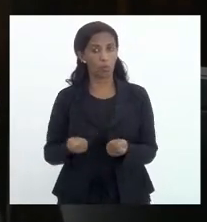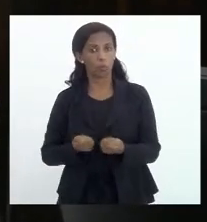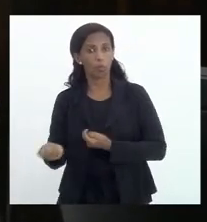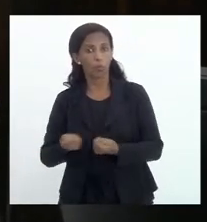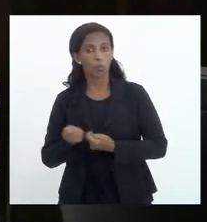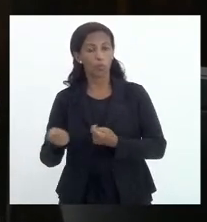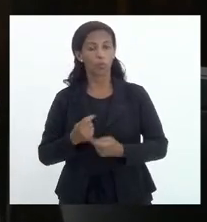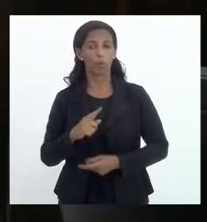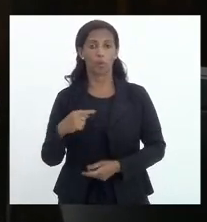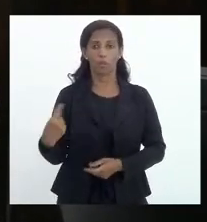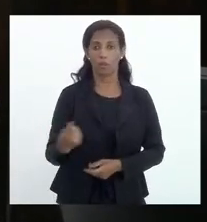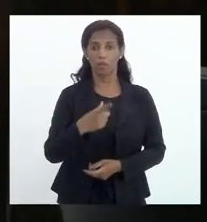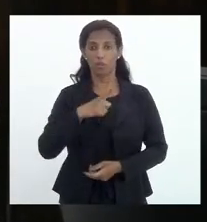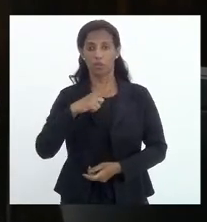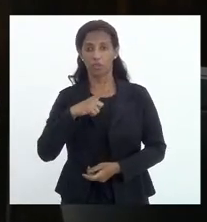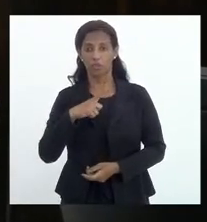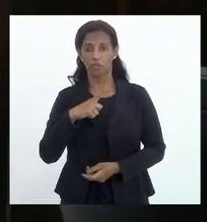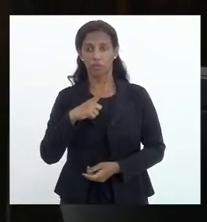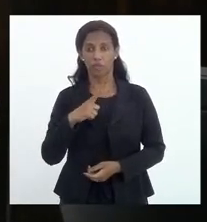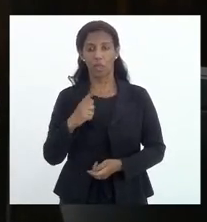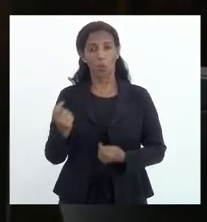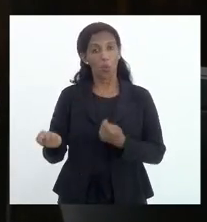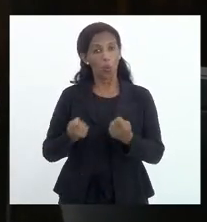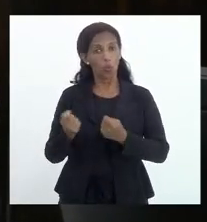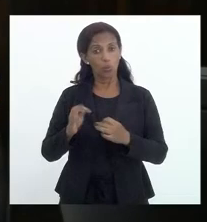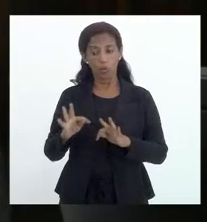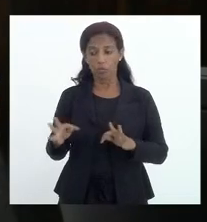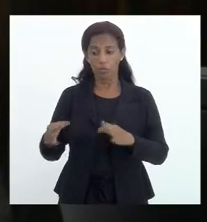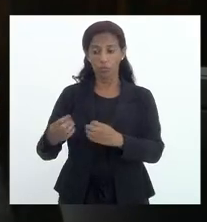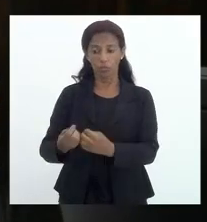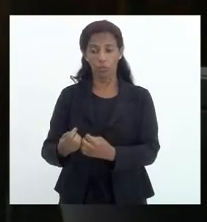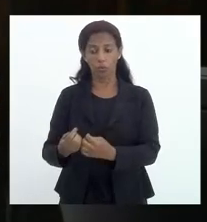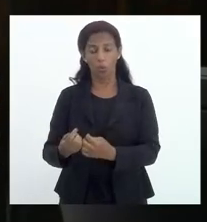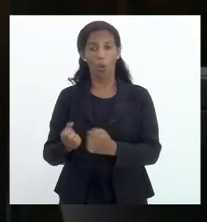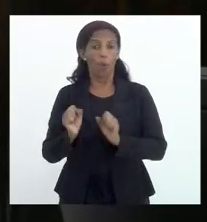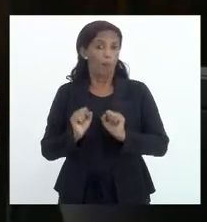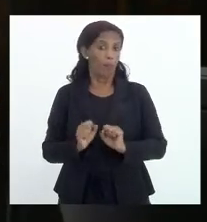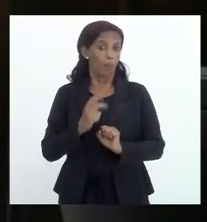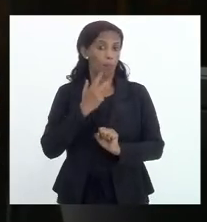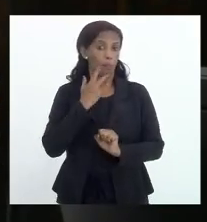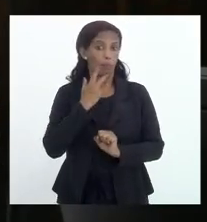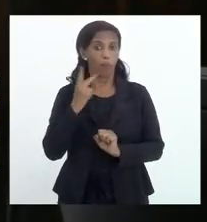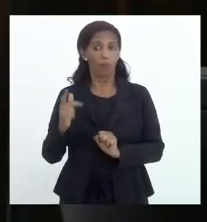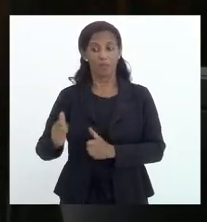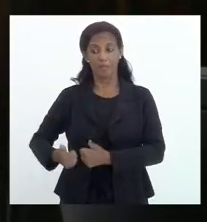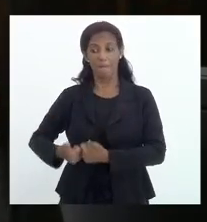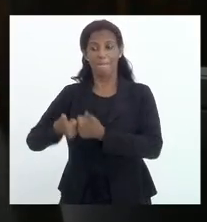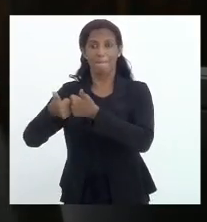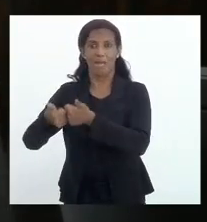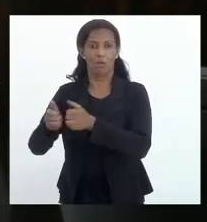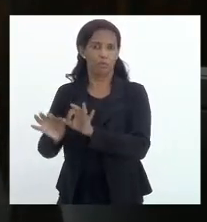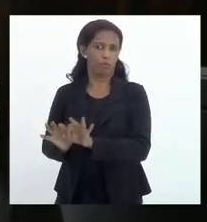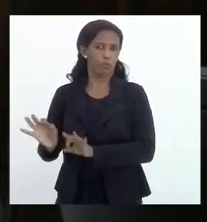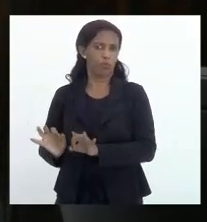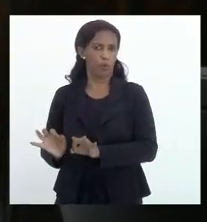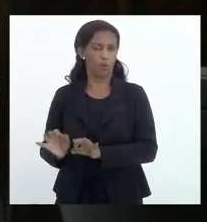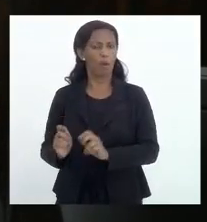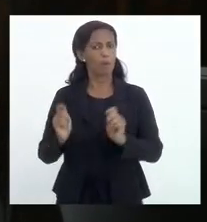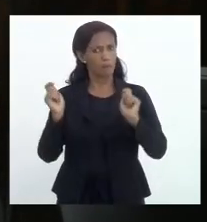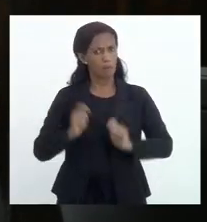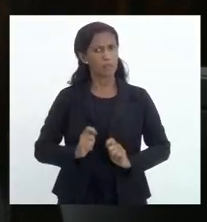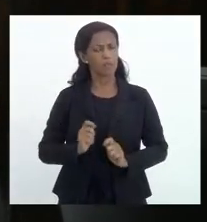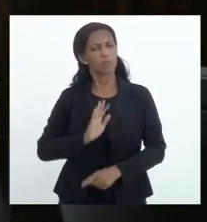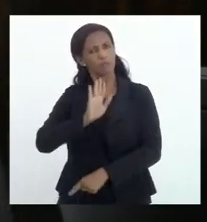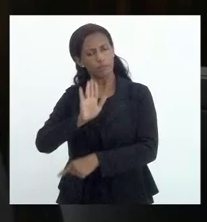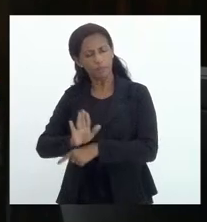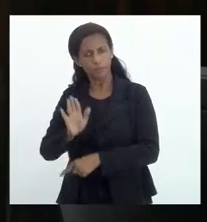a gente tem restrições e controle de gastos. A gente pode não dizer que seja o melhor tipo de ferramenta, mas ele sim